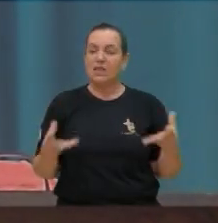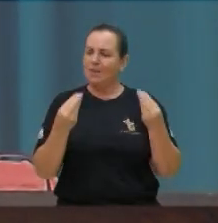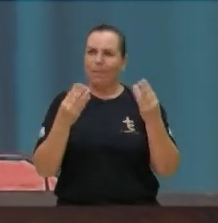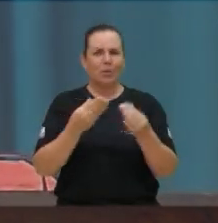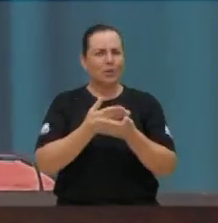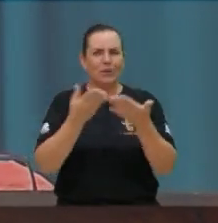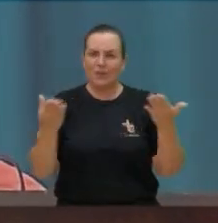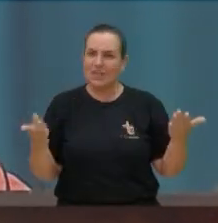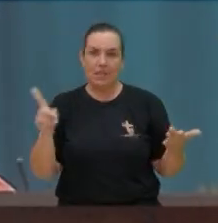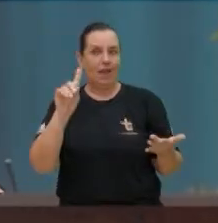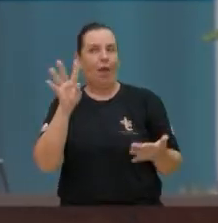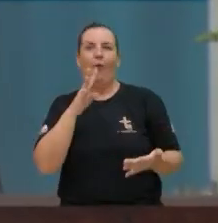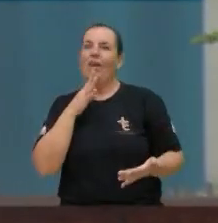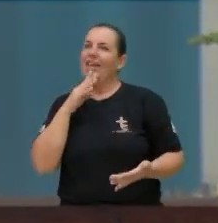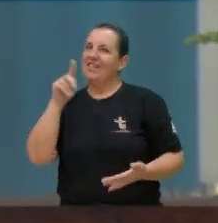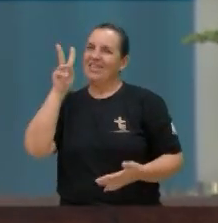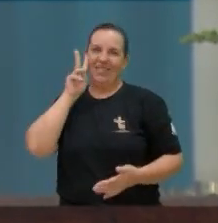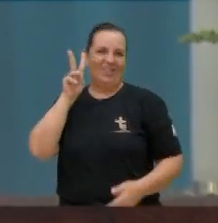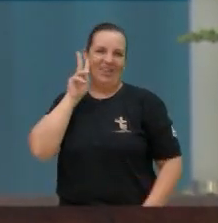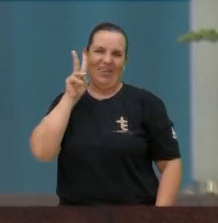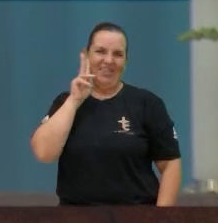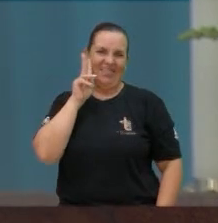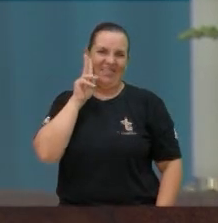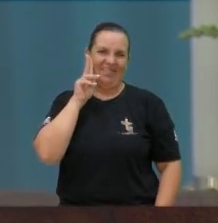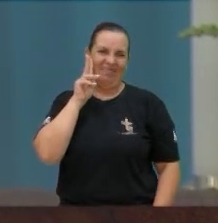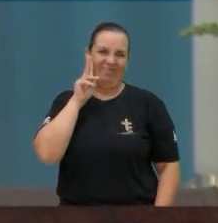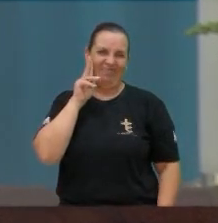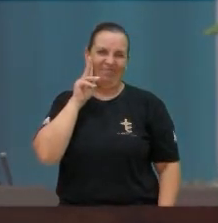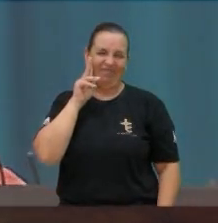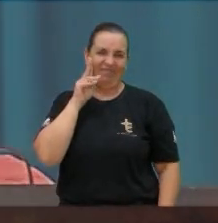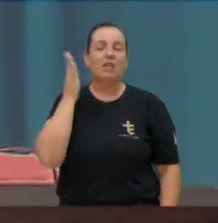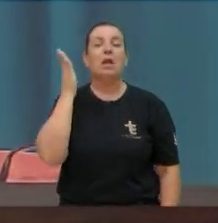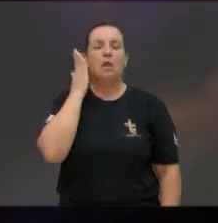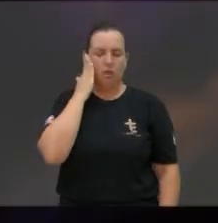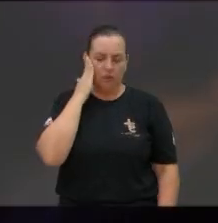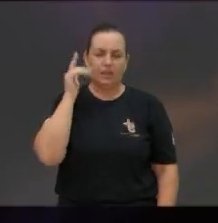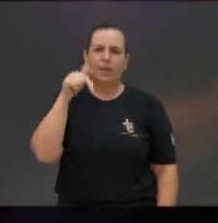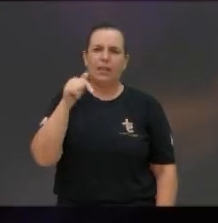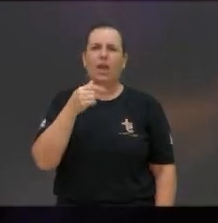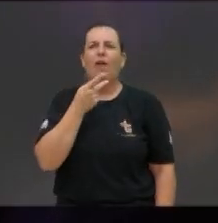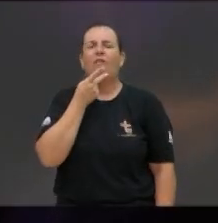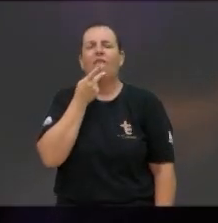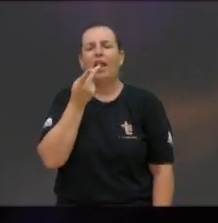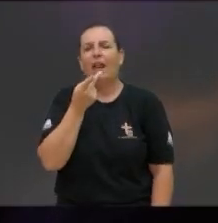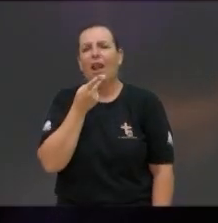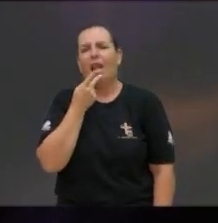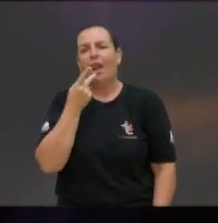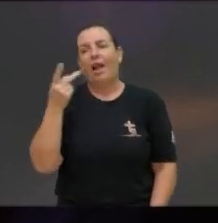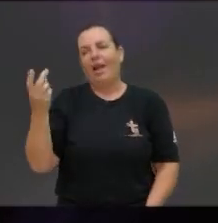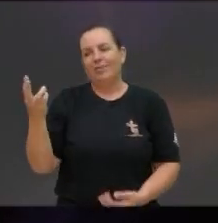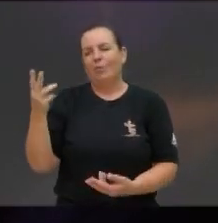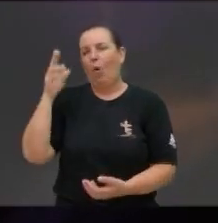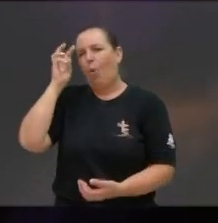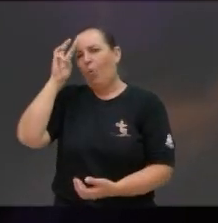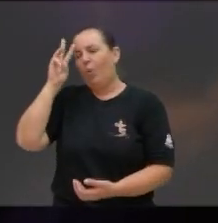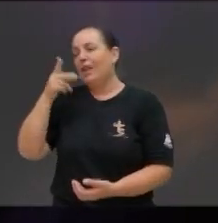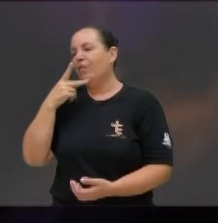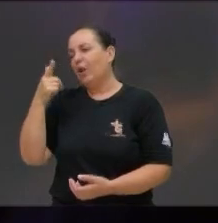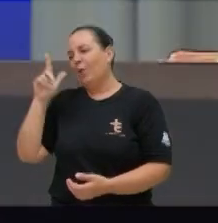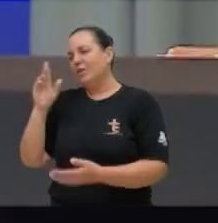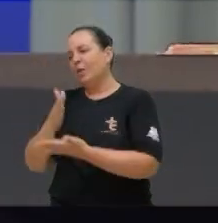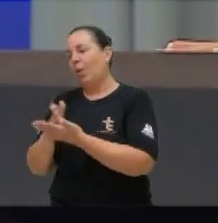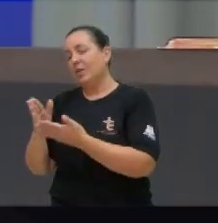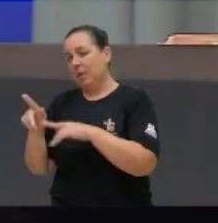vocês não conheciam essa história. Eu sei que aqui eu falaria Como o William me disse antes de começarmos o